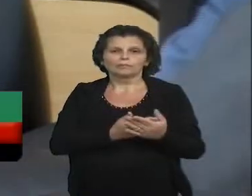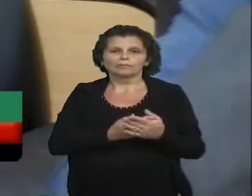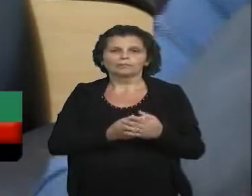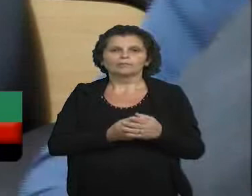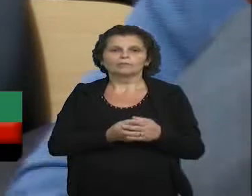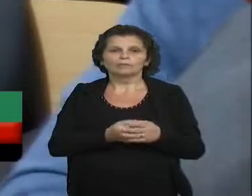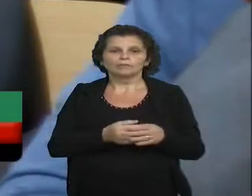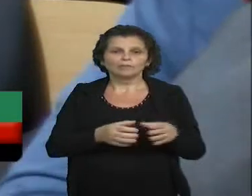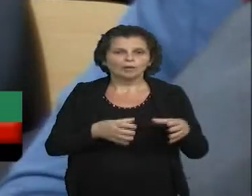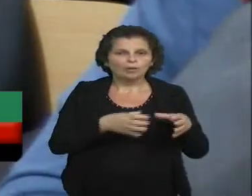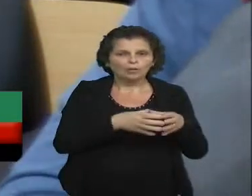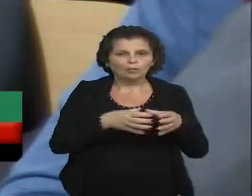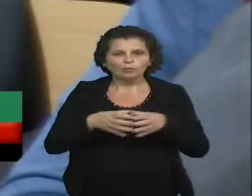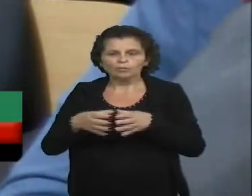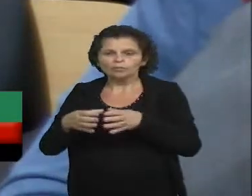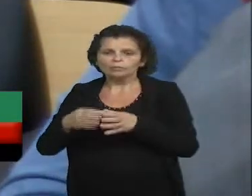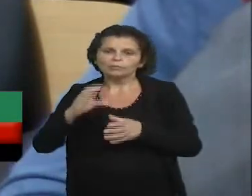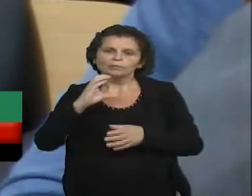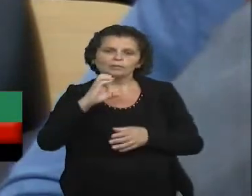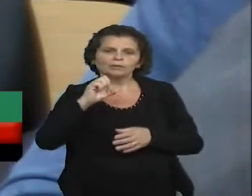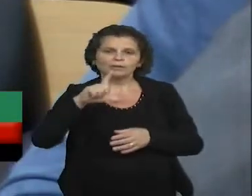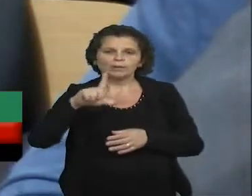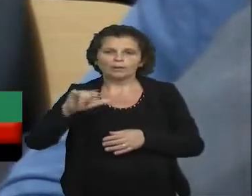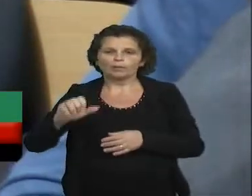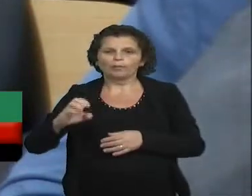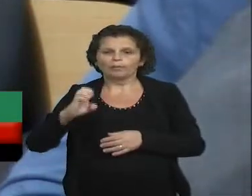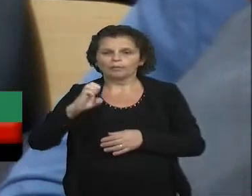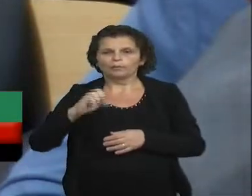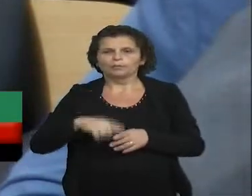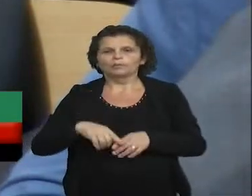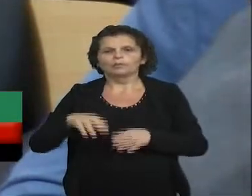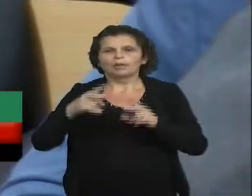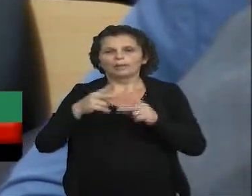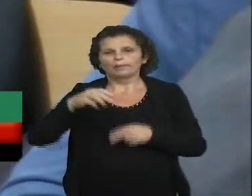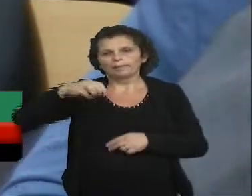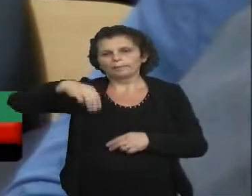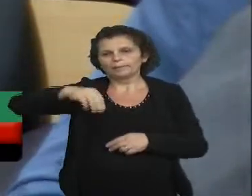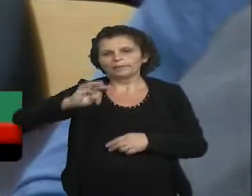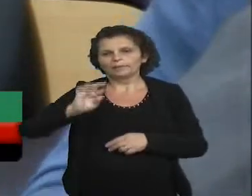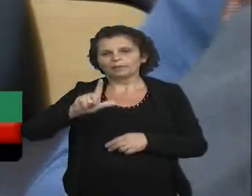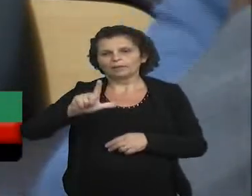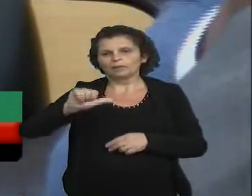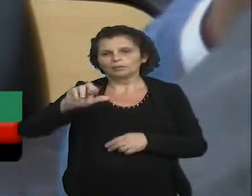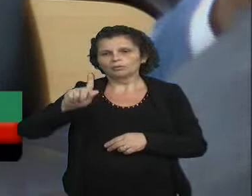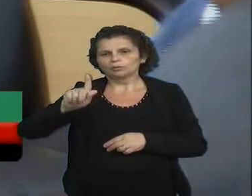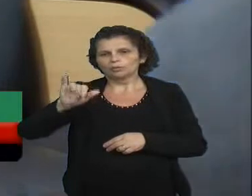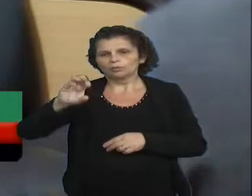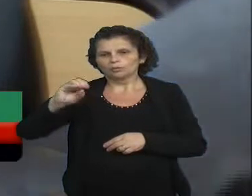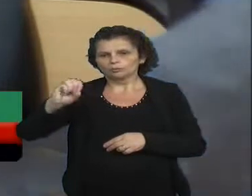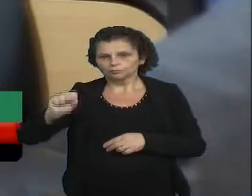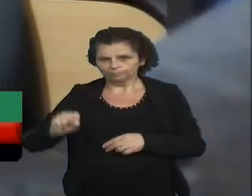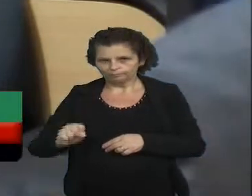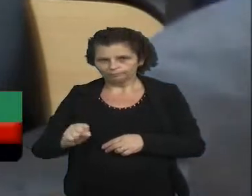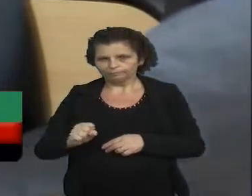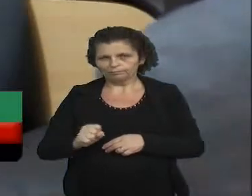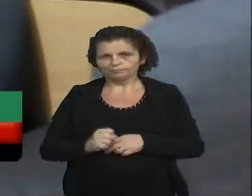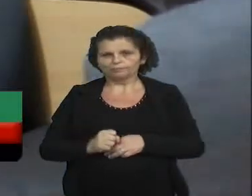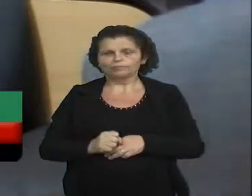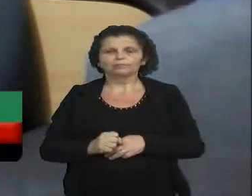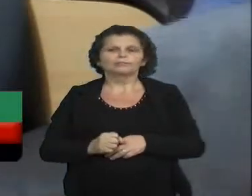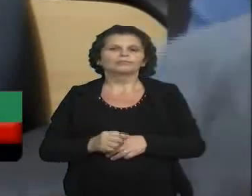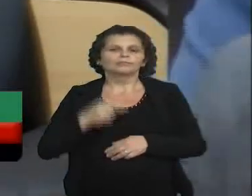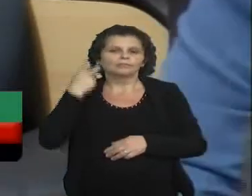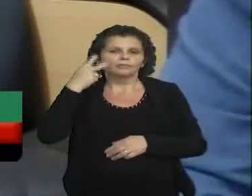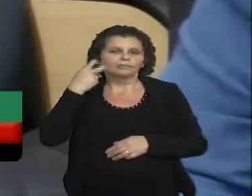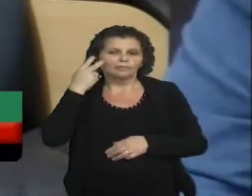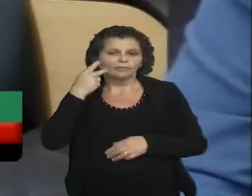de mini-CEL, a rua Sérgio Pompeu, número 100, no conjunto dos metalúrgicos. Indicação do nobre vereador Laércio